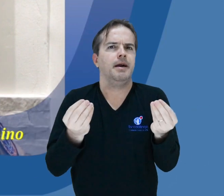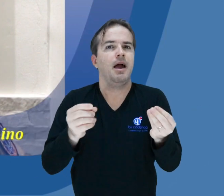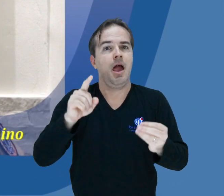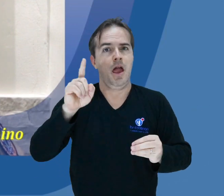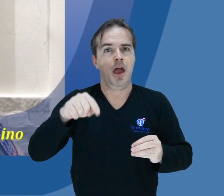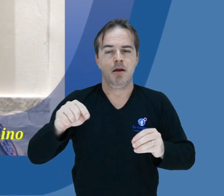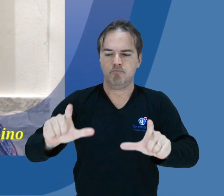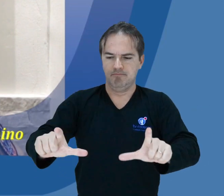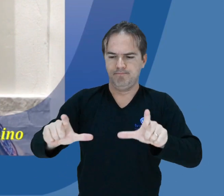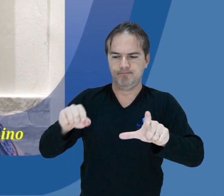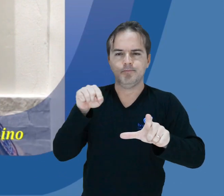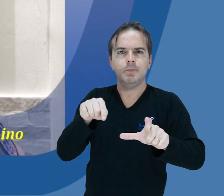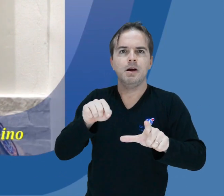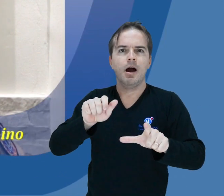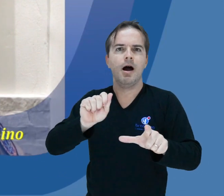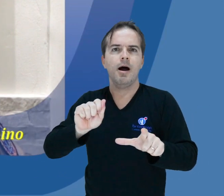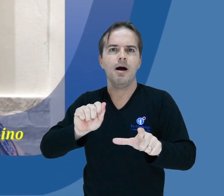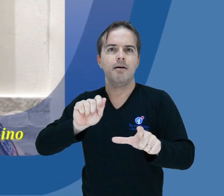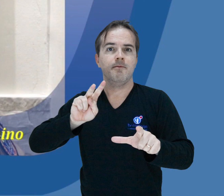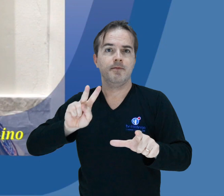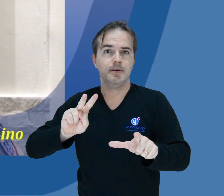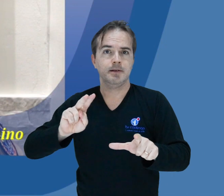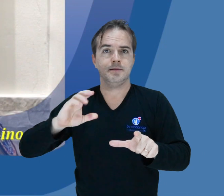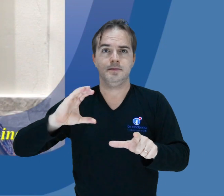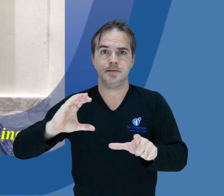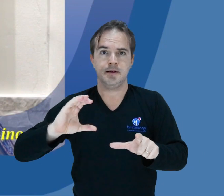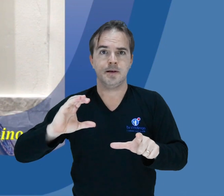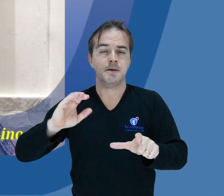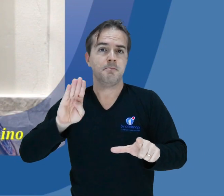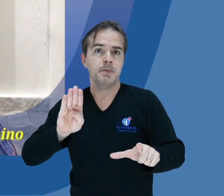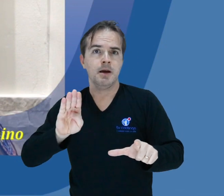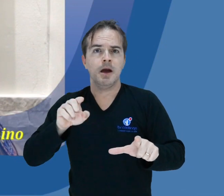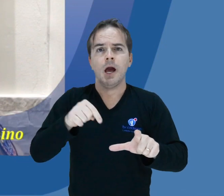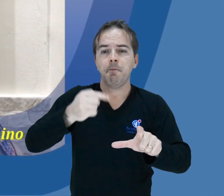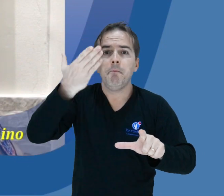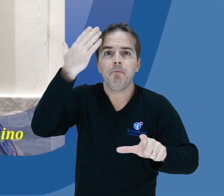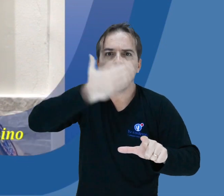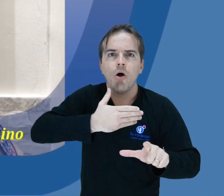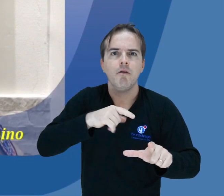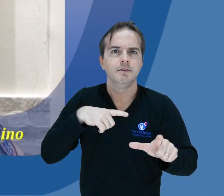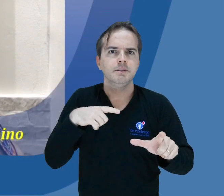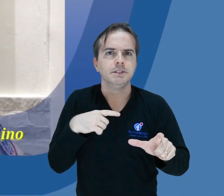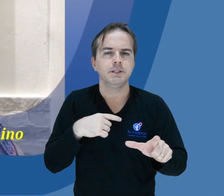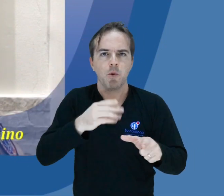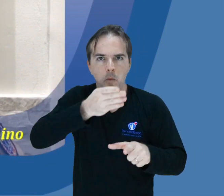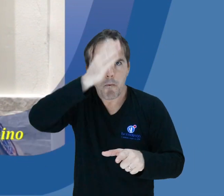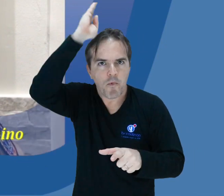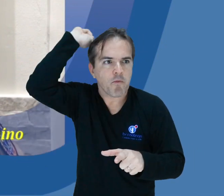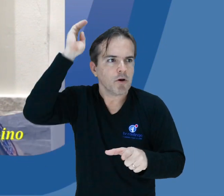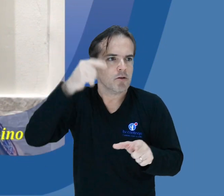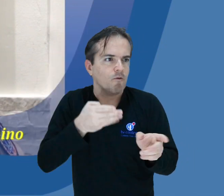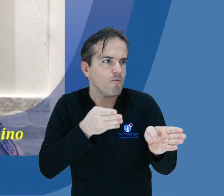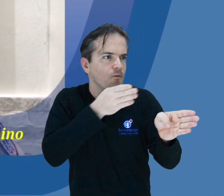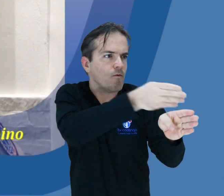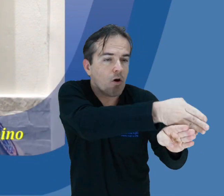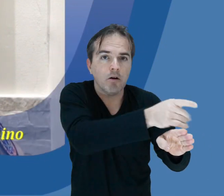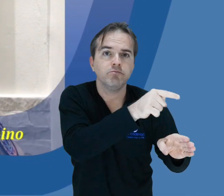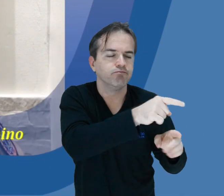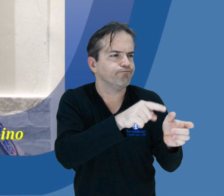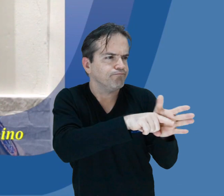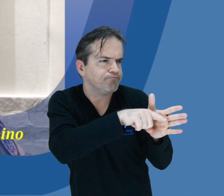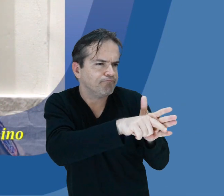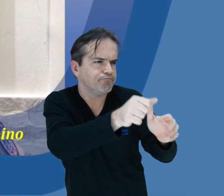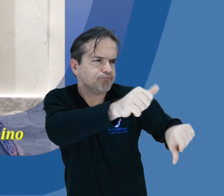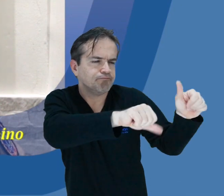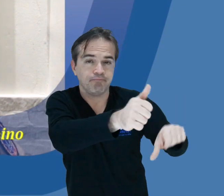do AVCB, o Atestado de Vistoria do Corpo de Bombeiros. Muito bem, a